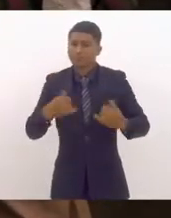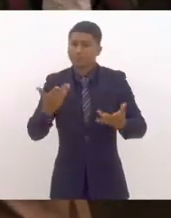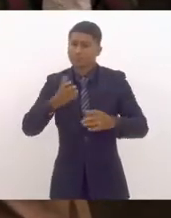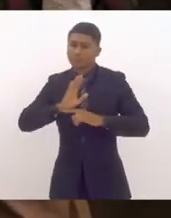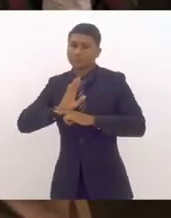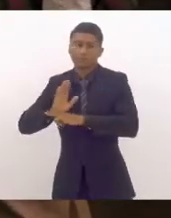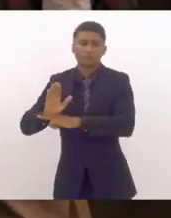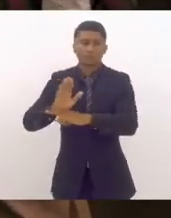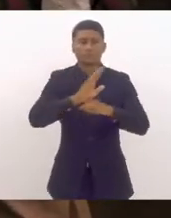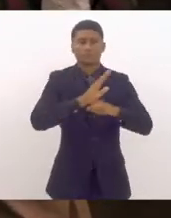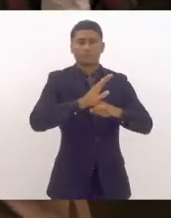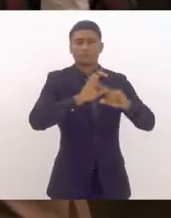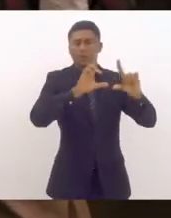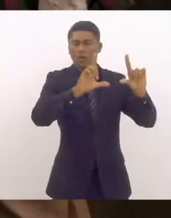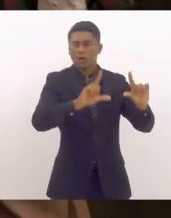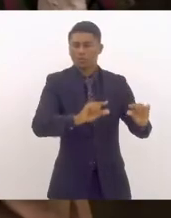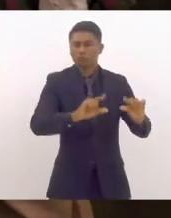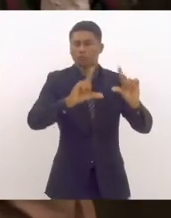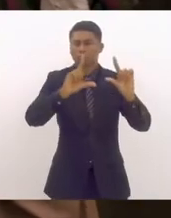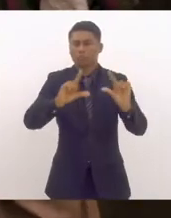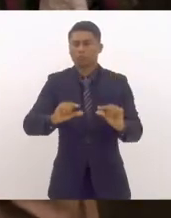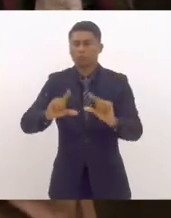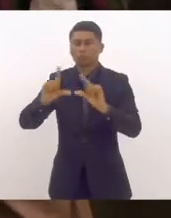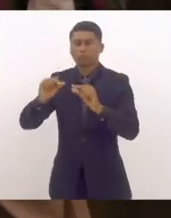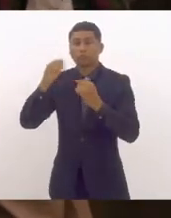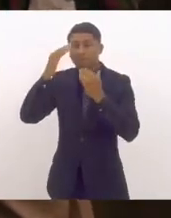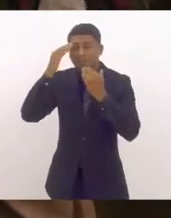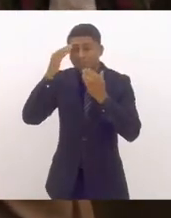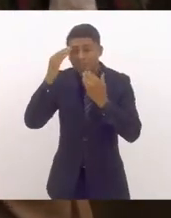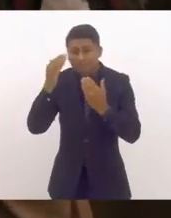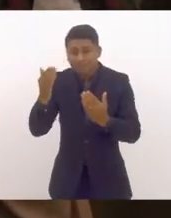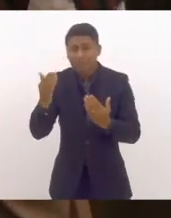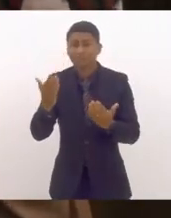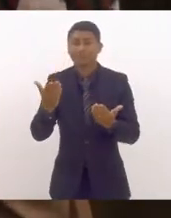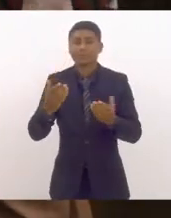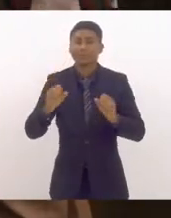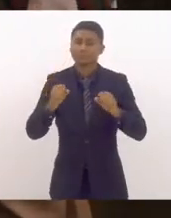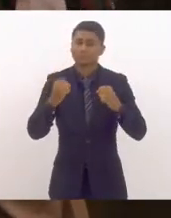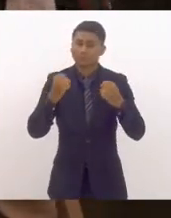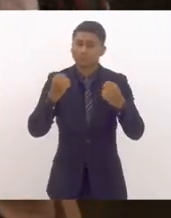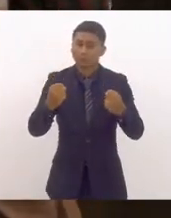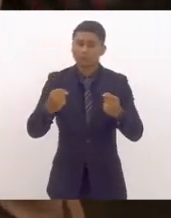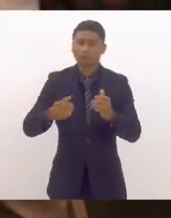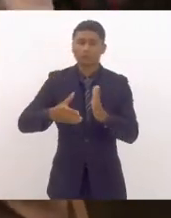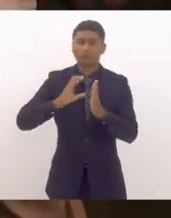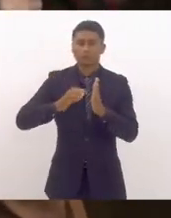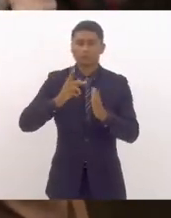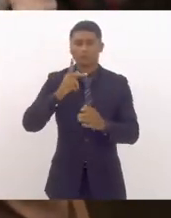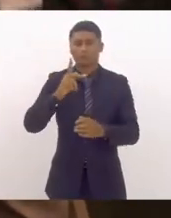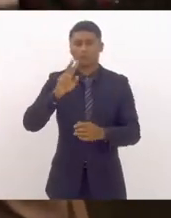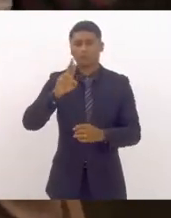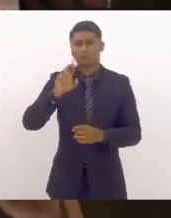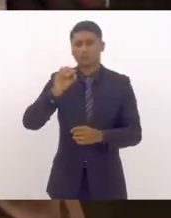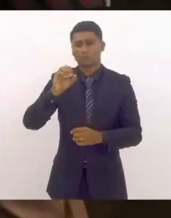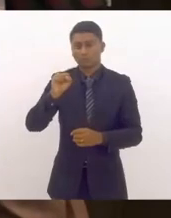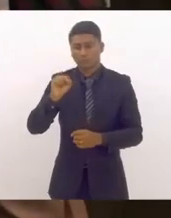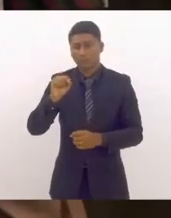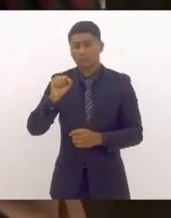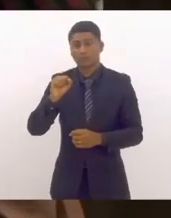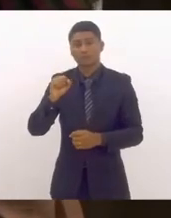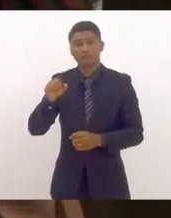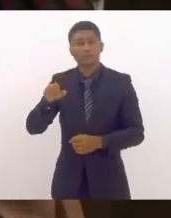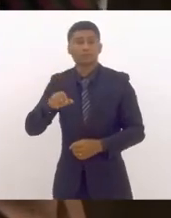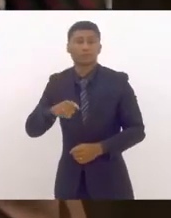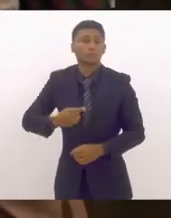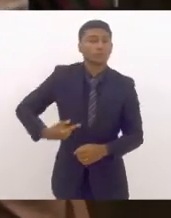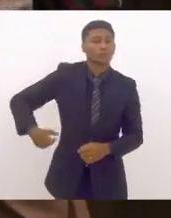o empenho de todas as bancadas. A bancada do PROS encaminha pelo voto favorável, no sentido de que a gente